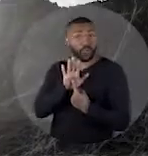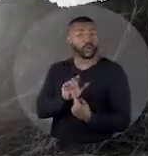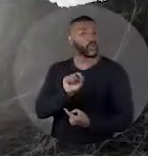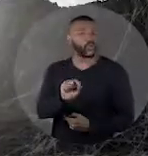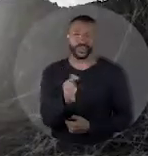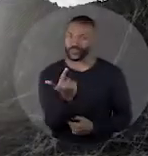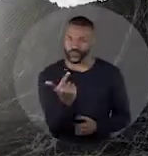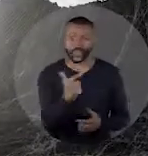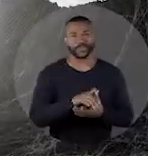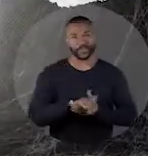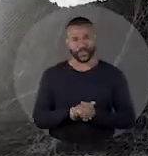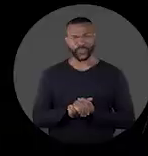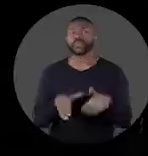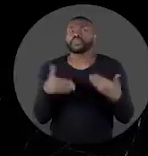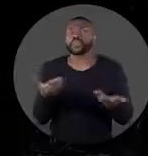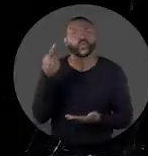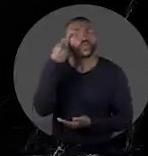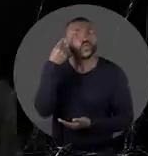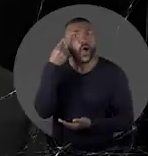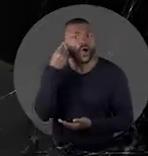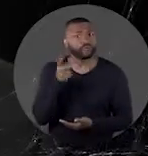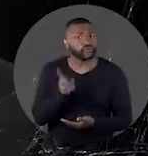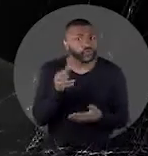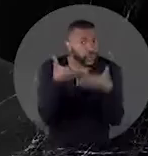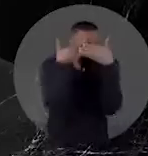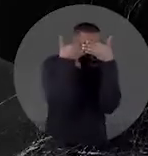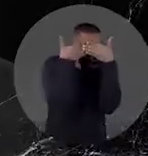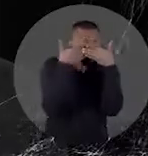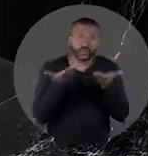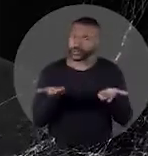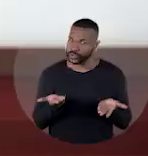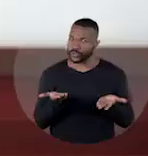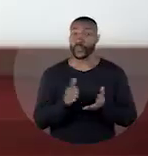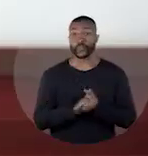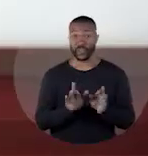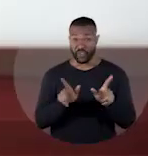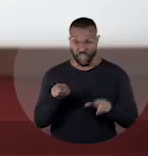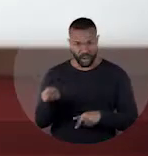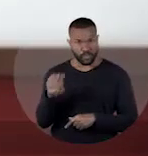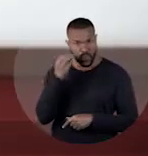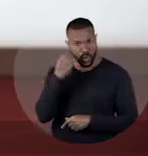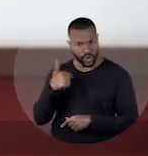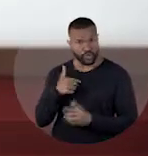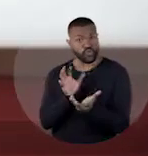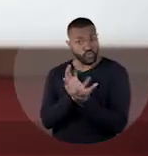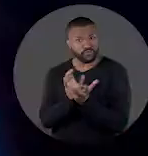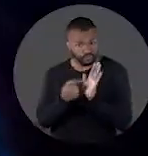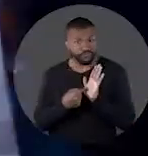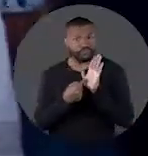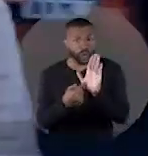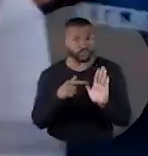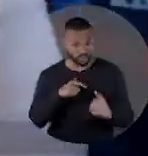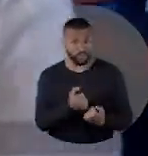o que não existe. Mas e o Dória? Continua escondido. Ao contrário de Bruno, o meu time eu não escondo.